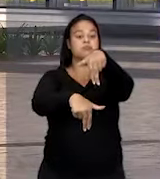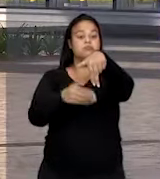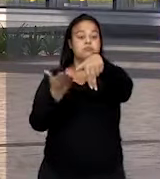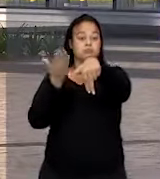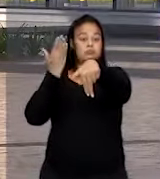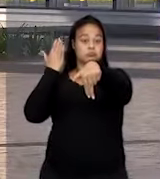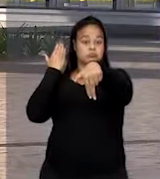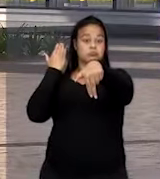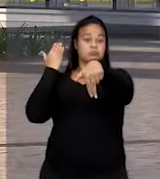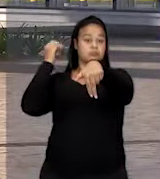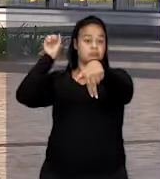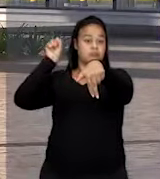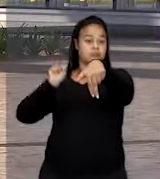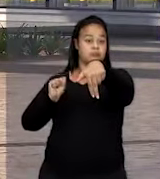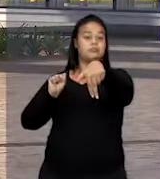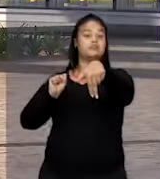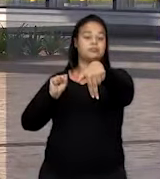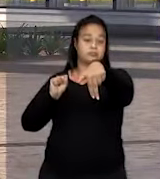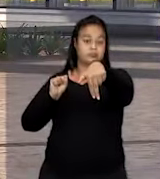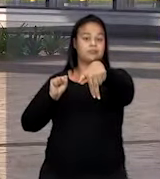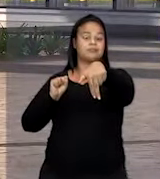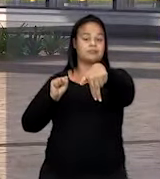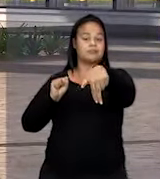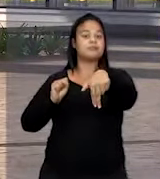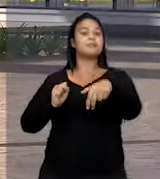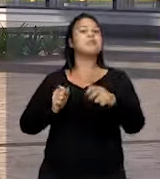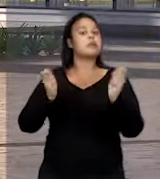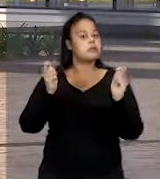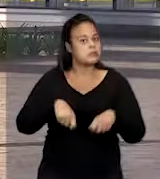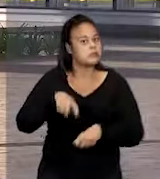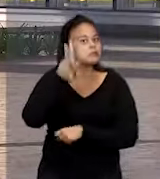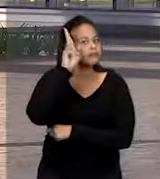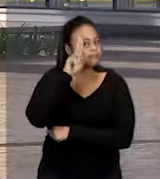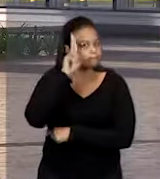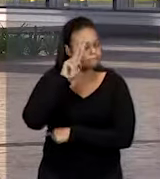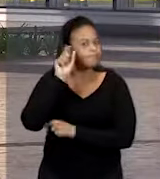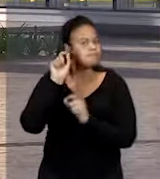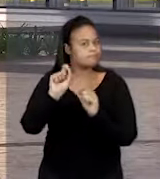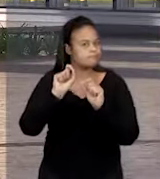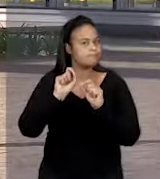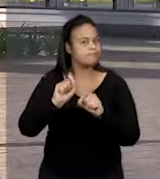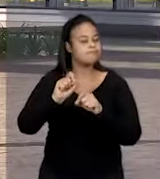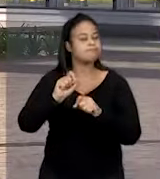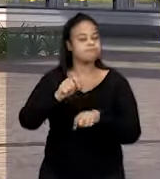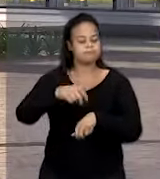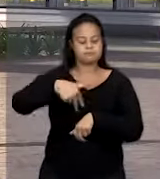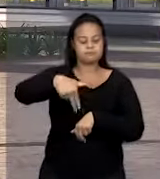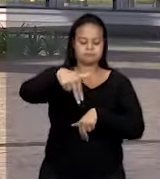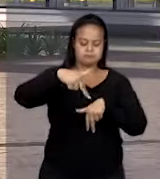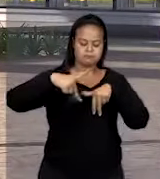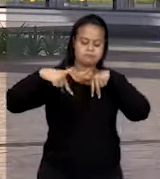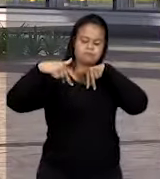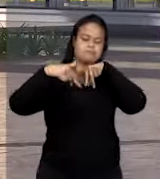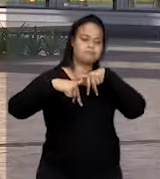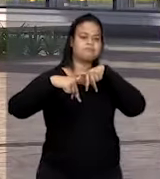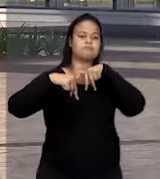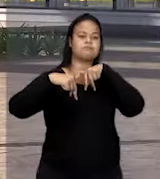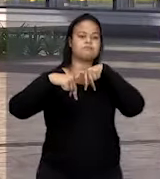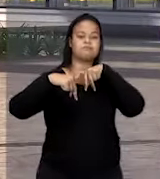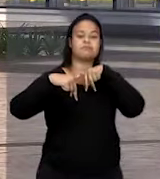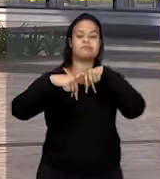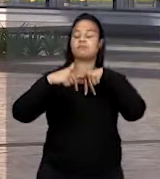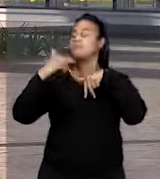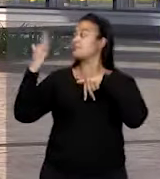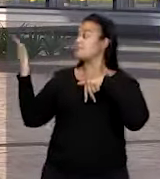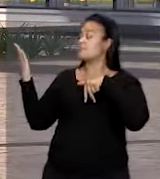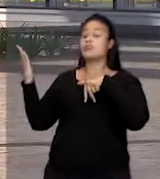trás de mim, a direção sul. Você tem que se lembrar que você está de frente para mim. Então, aqui a minha